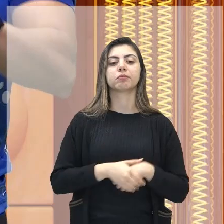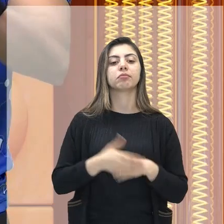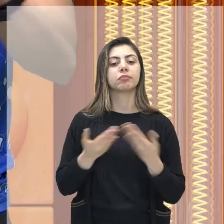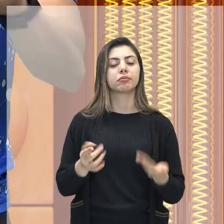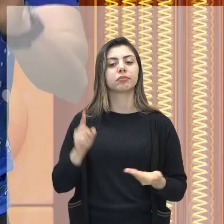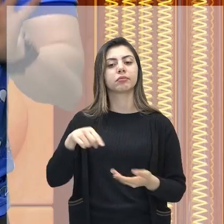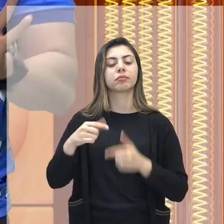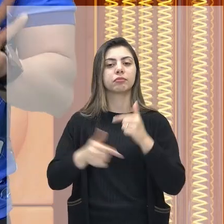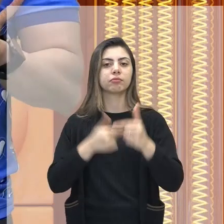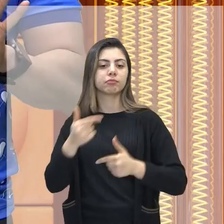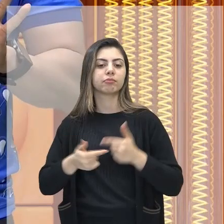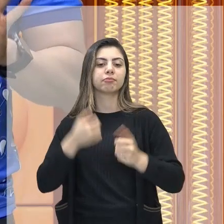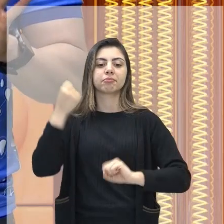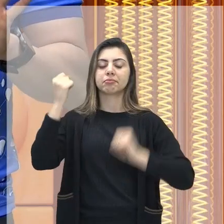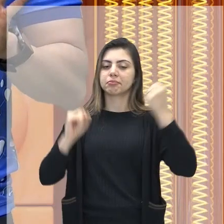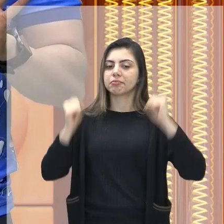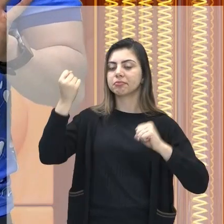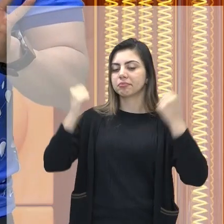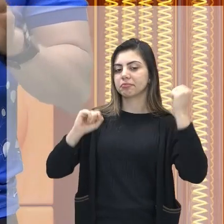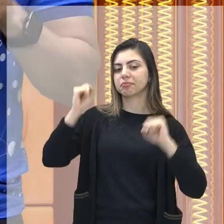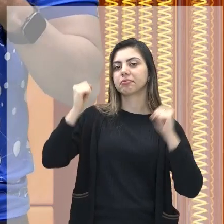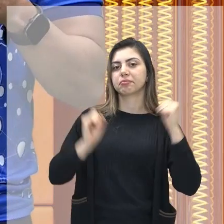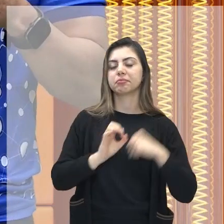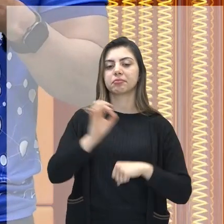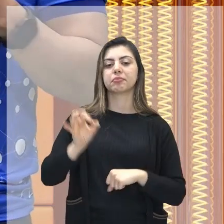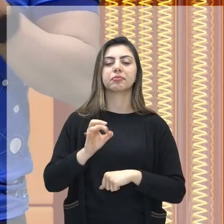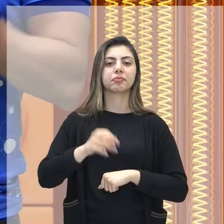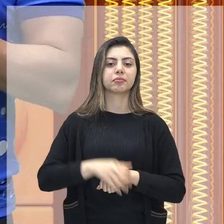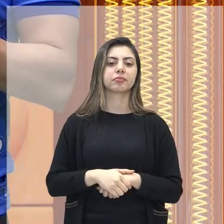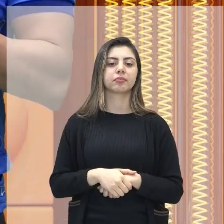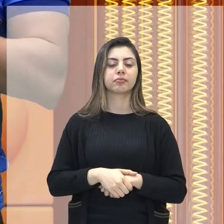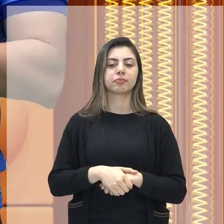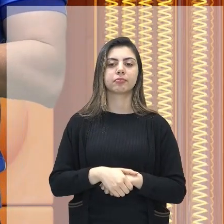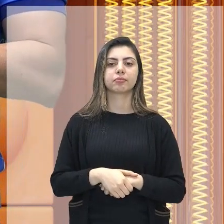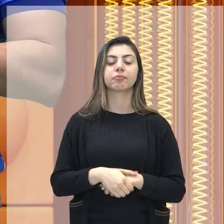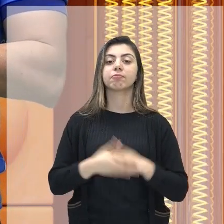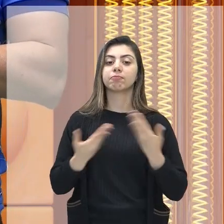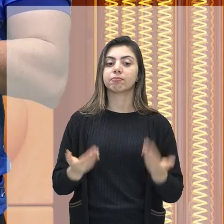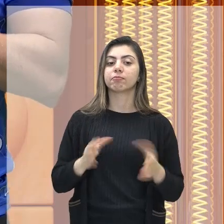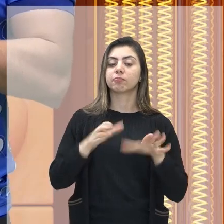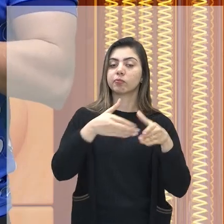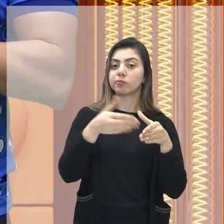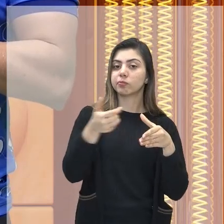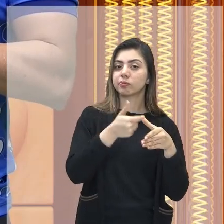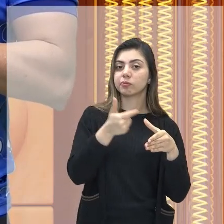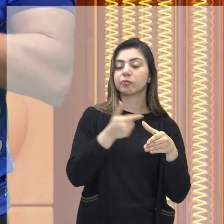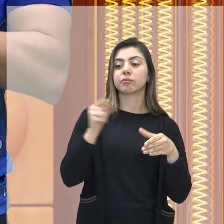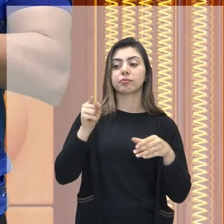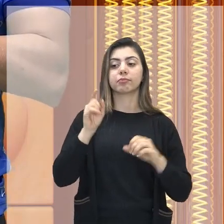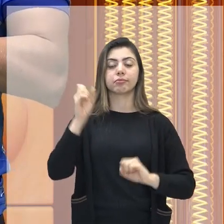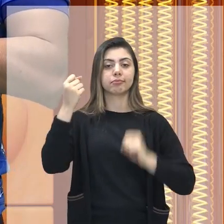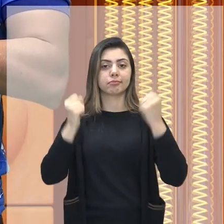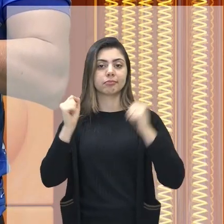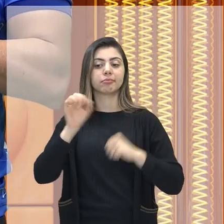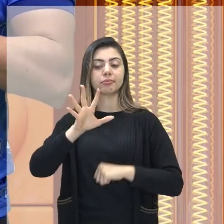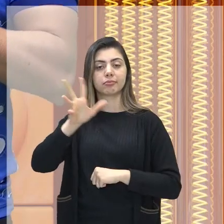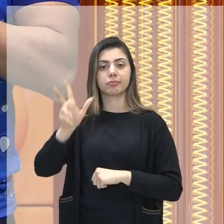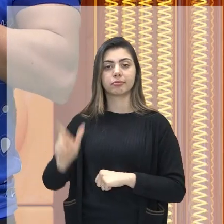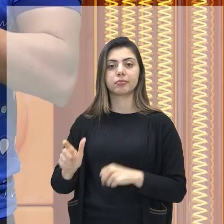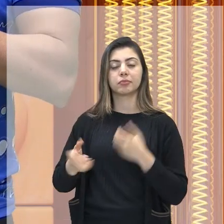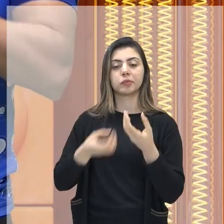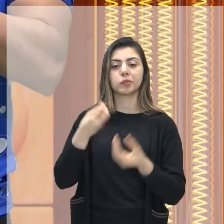atividade industrial de uma forma geral, por assim dizer, tudo bem? Bem, o setor secundário lá na África, no continente